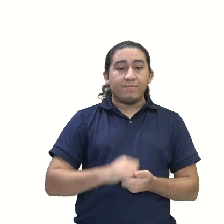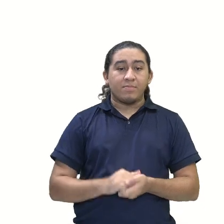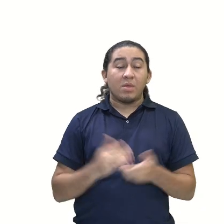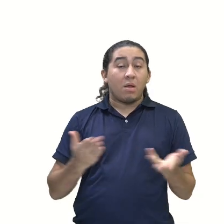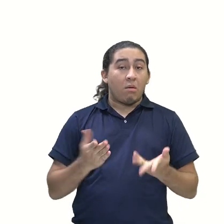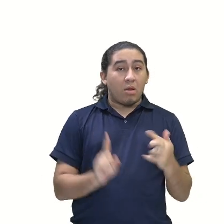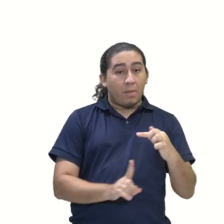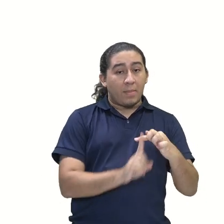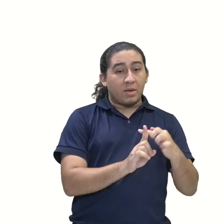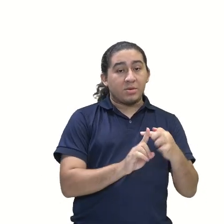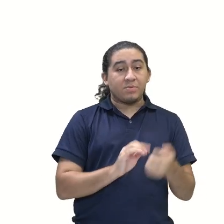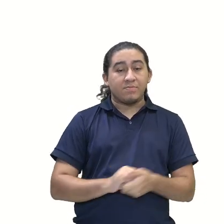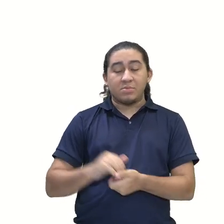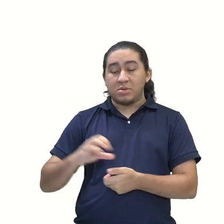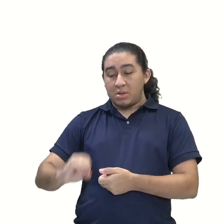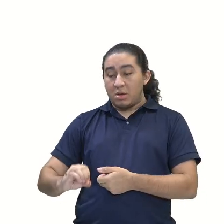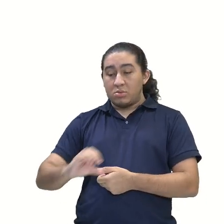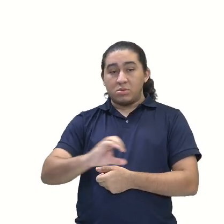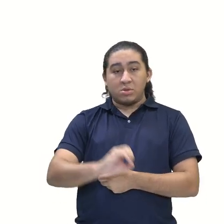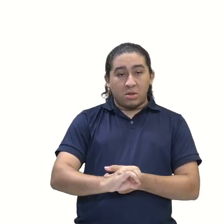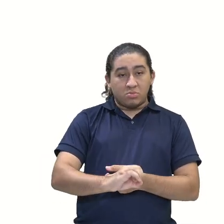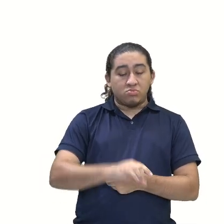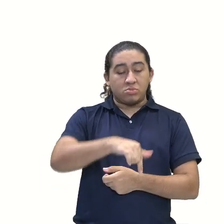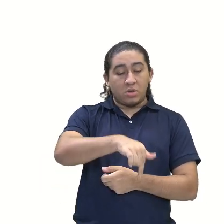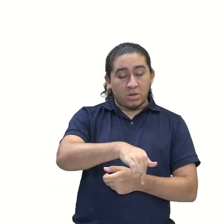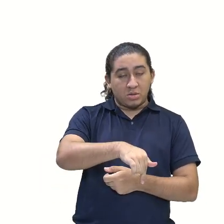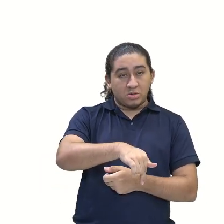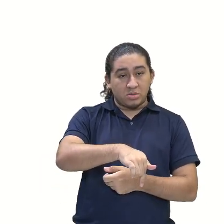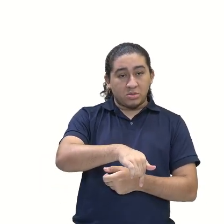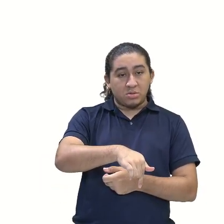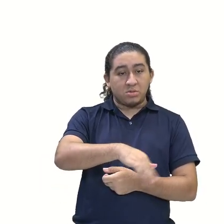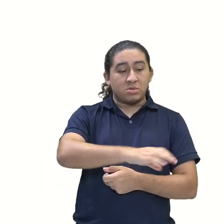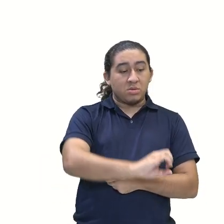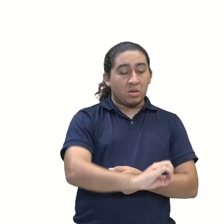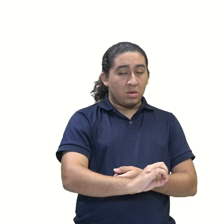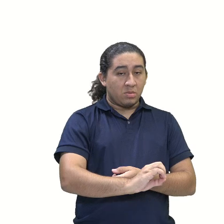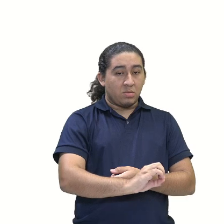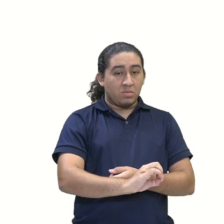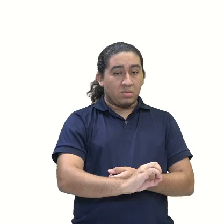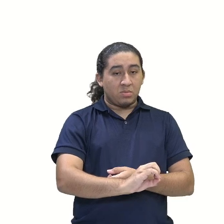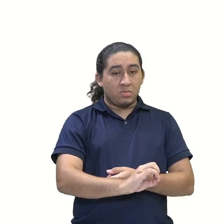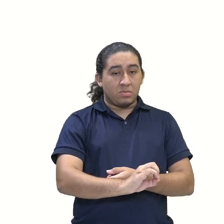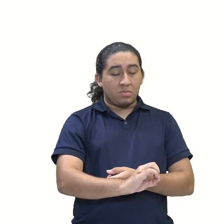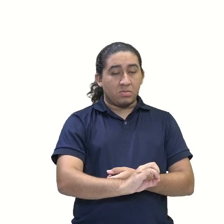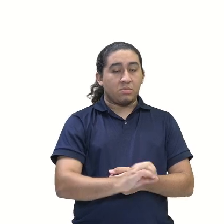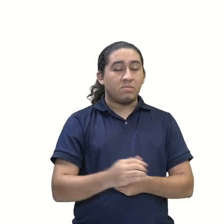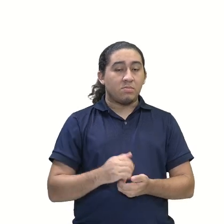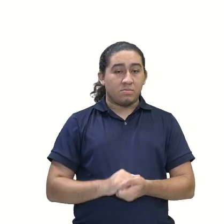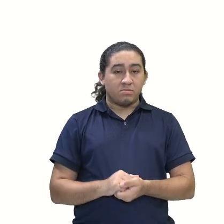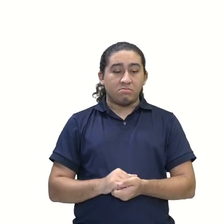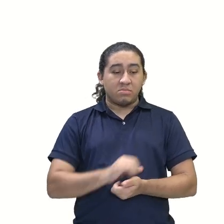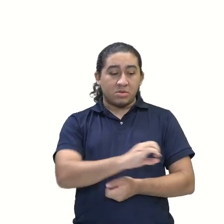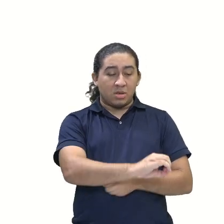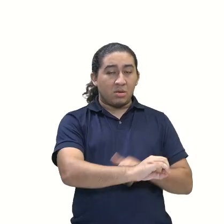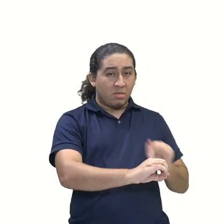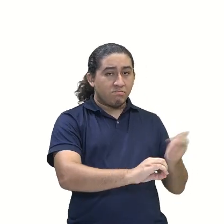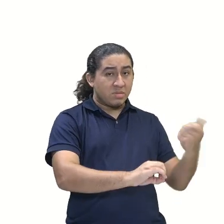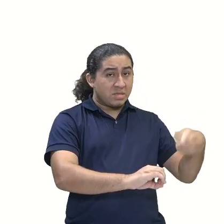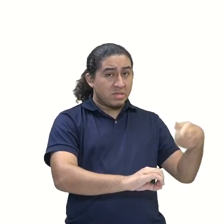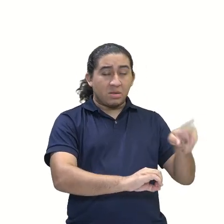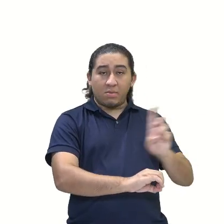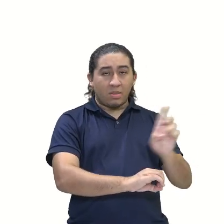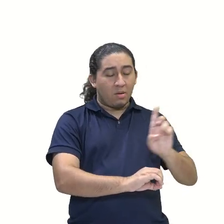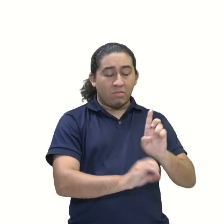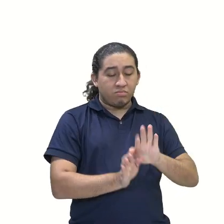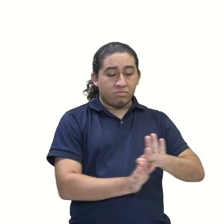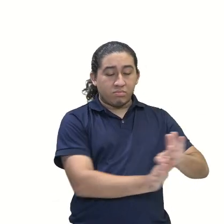somo. Fica 0, 0, 7 mais 0, 7. E o próximo 0 eu não preciso colocar.